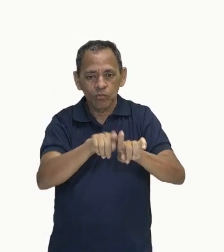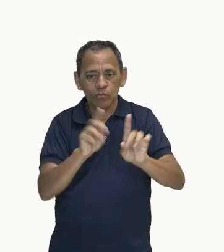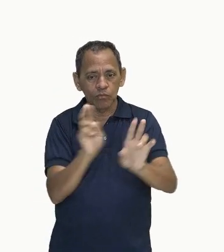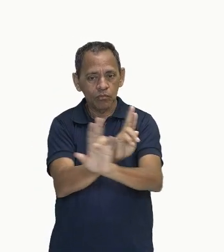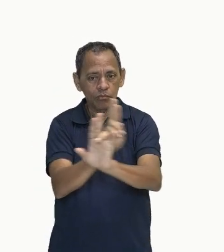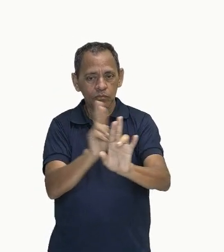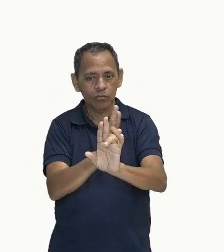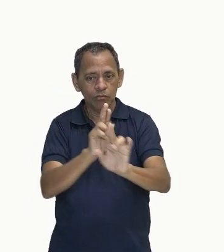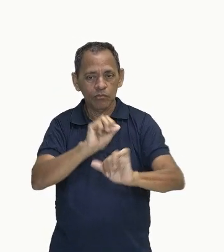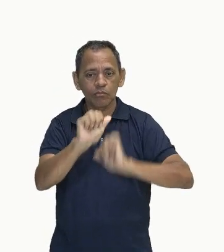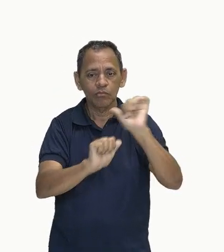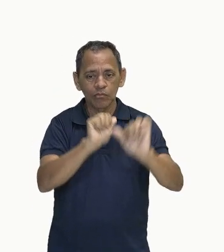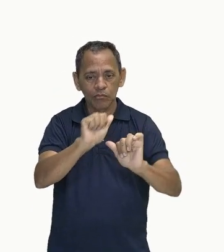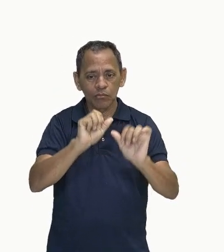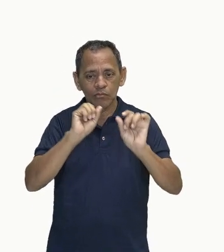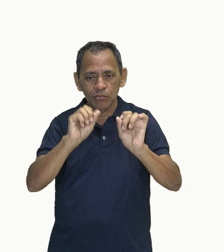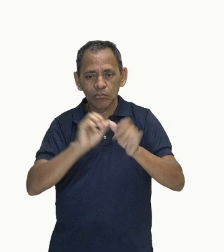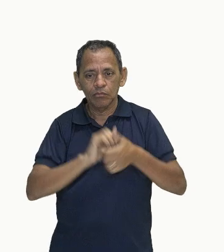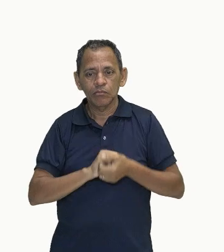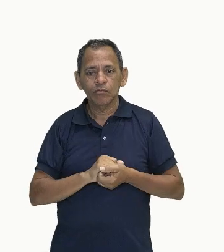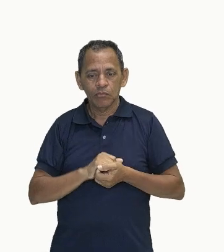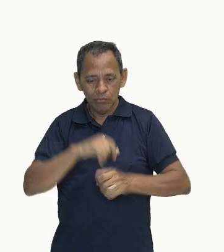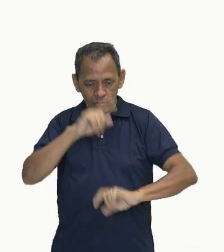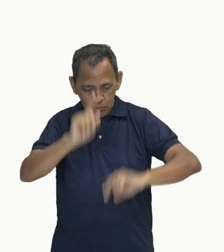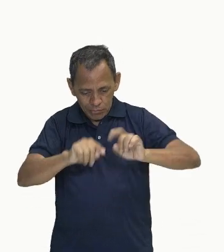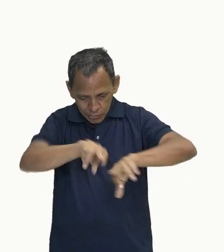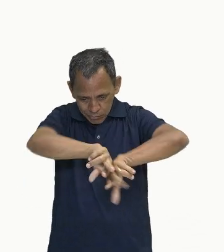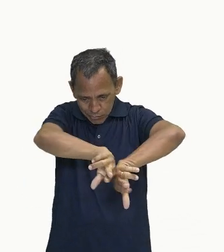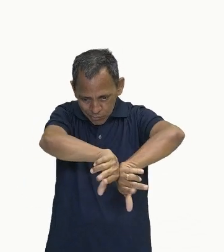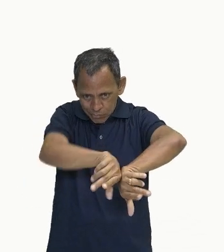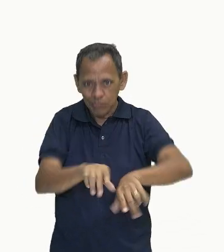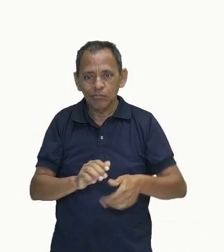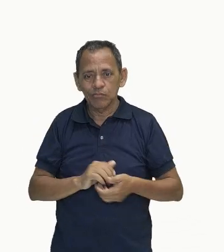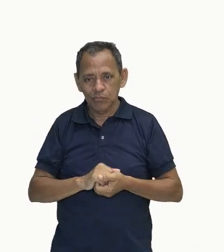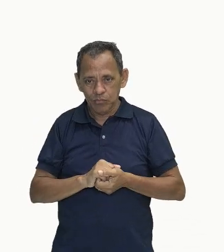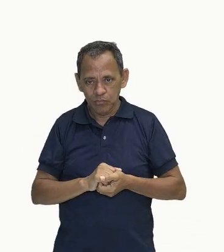à transformação da matéria-prima, tá bom?